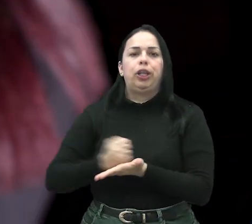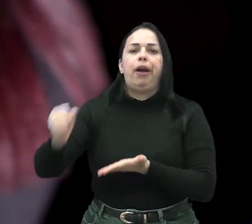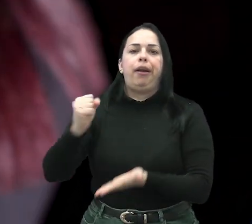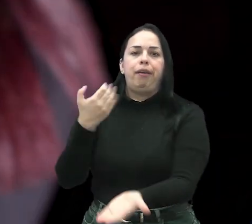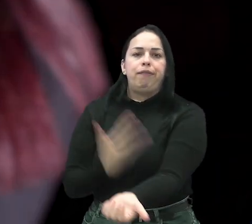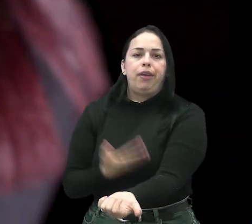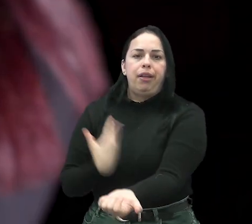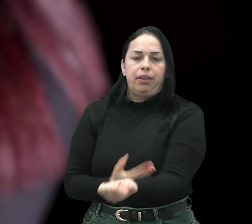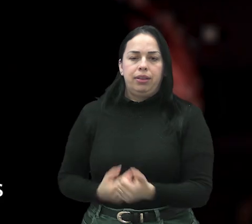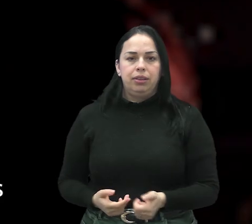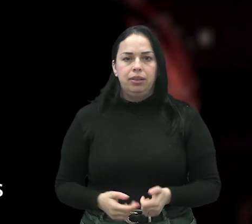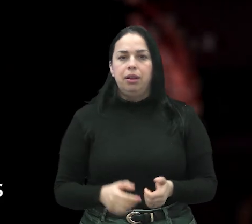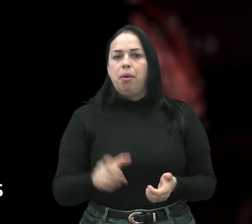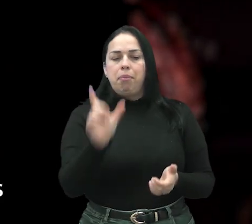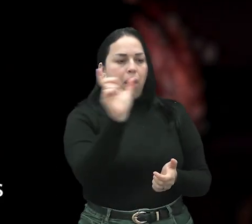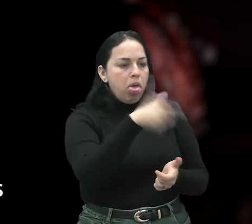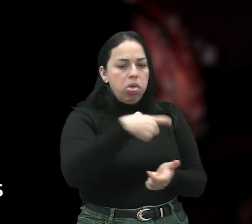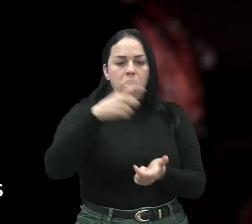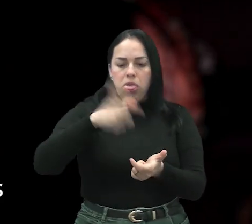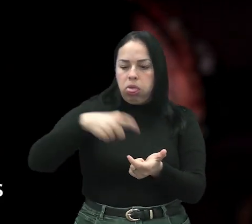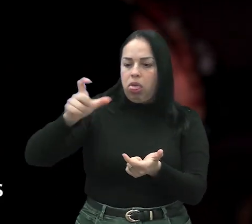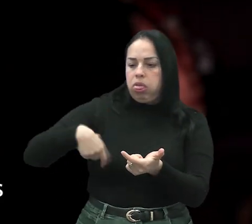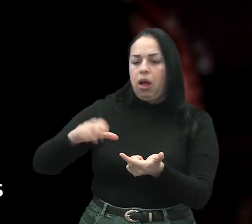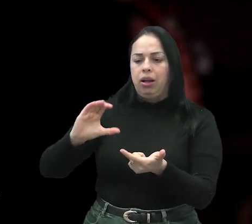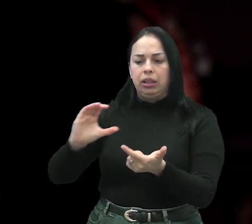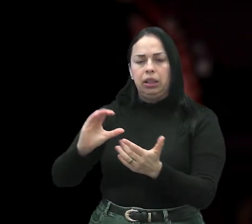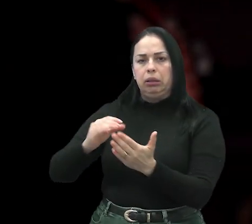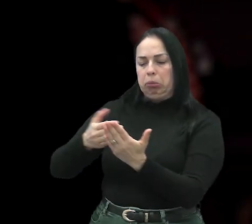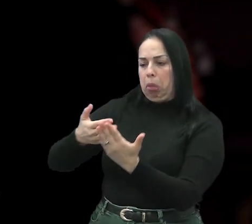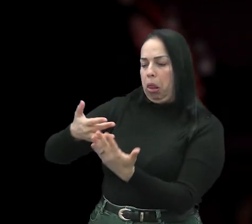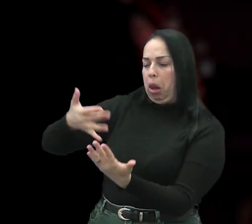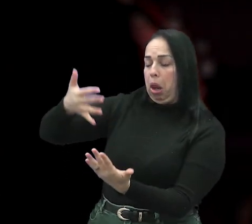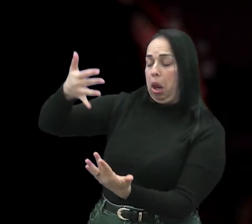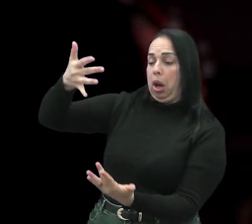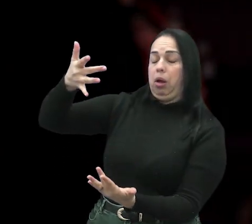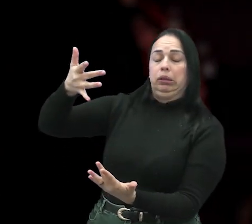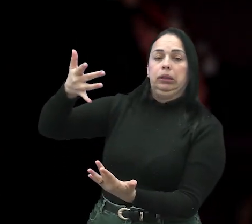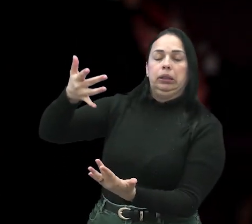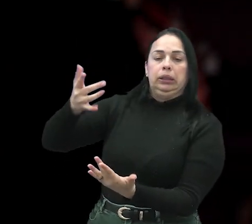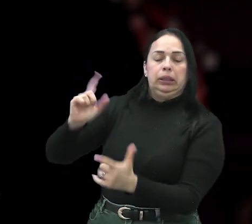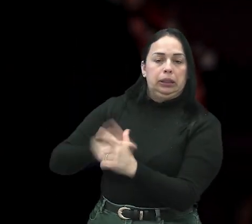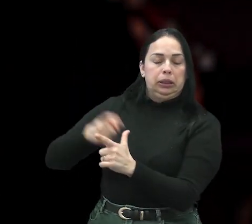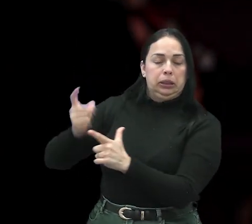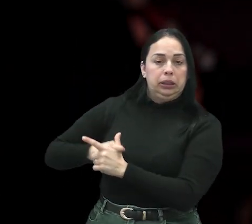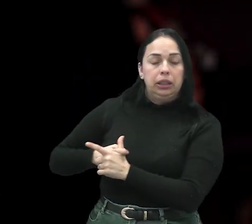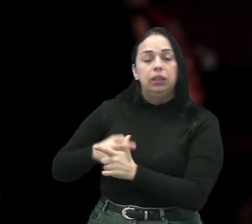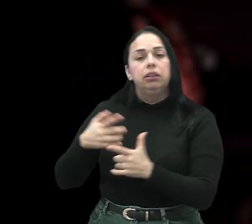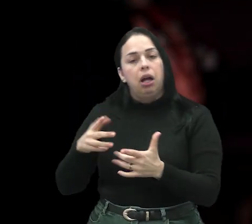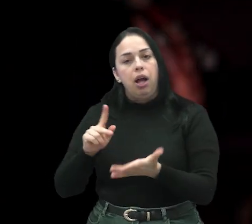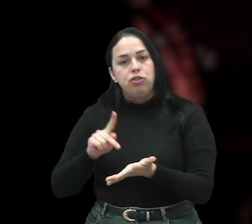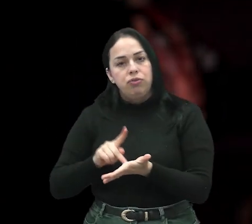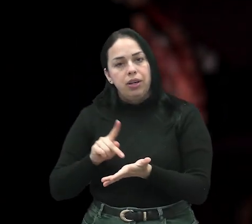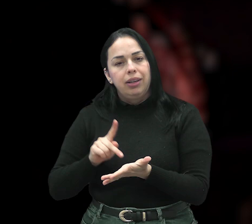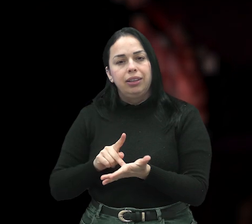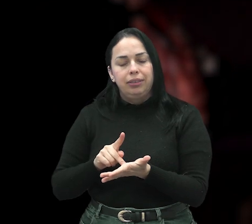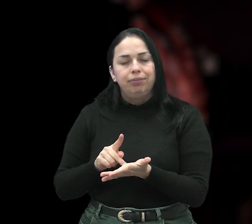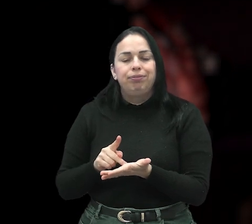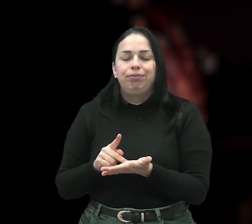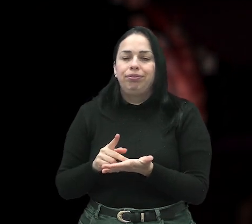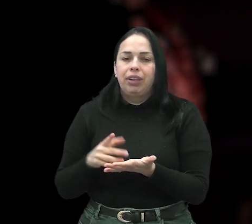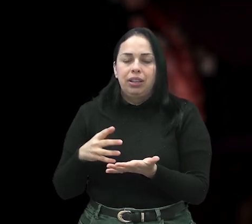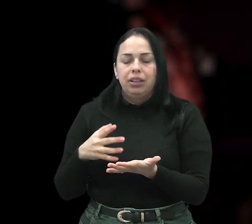ela já estava viciada. Eu comecei a estourar os cartões e eu fui vendo as faturas se acumularem. Aí eu vi que